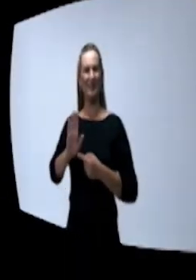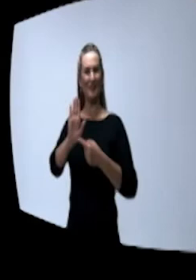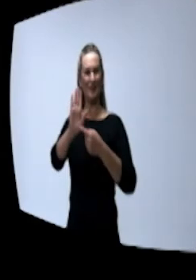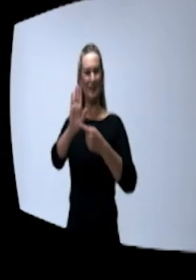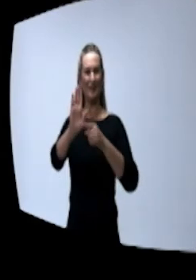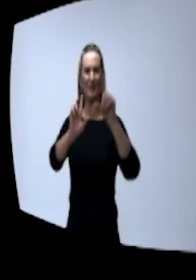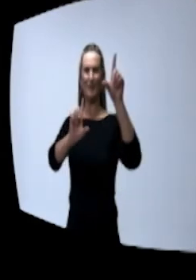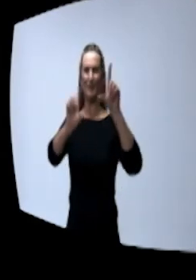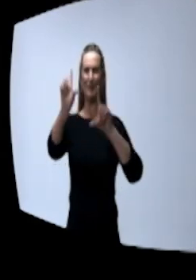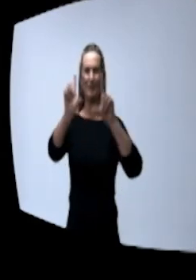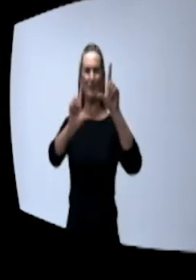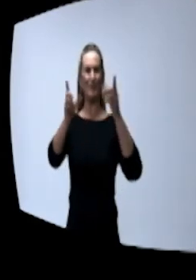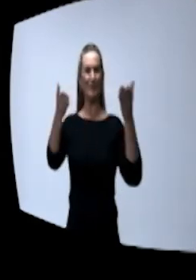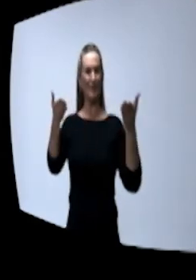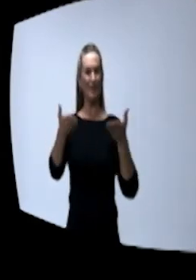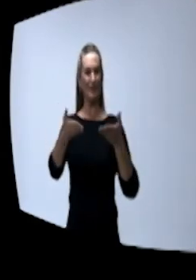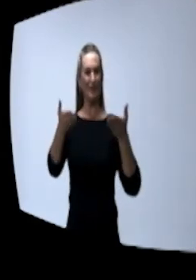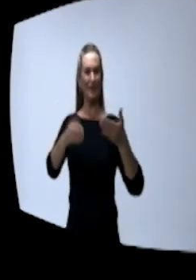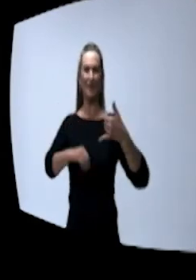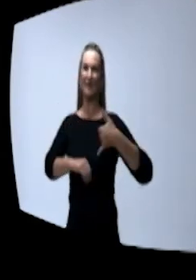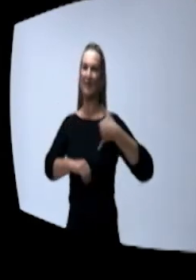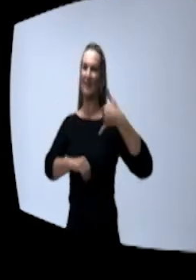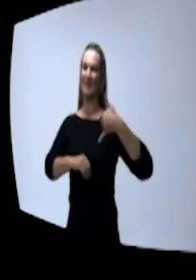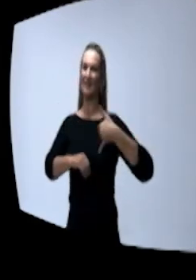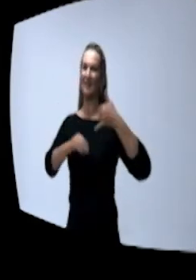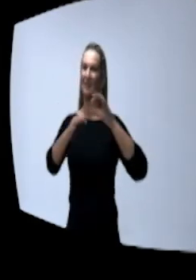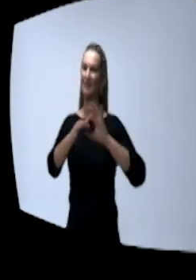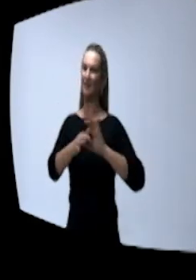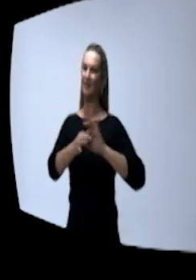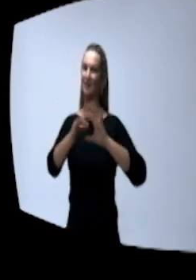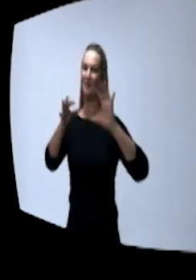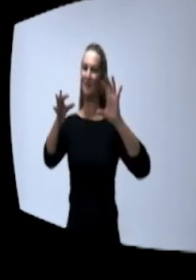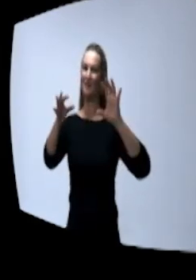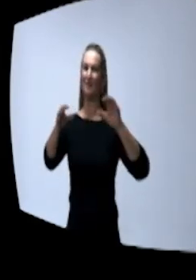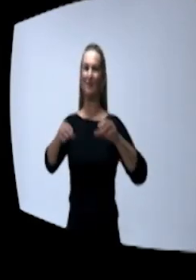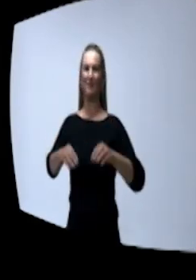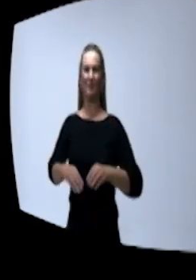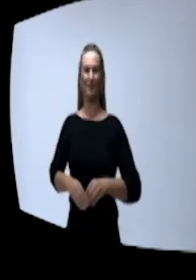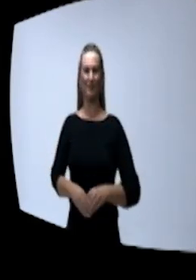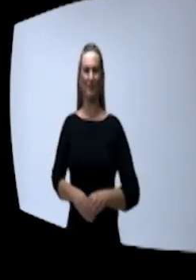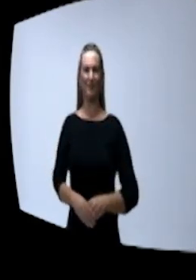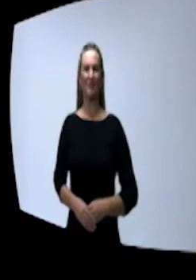O programa a seguir tem classificação indicativa livre.